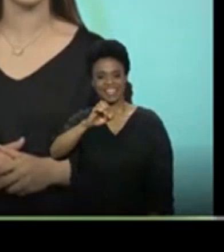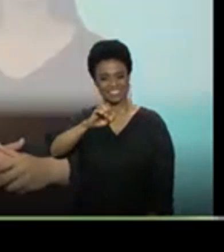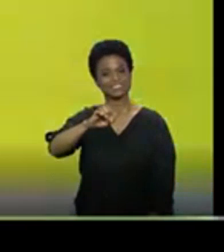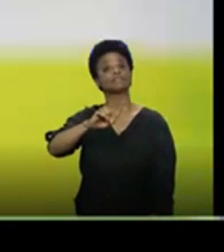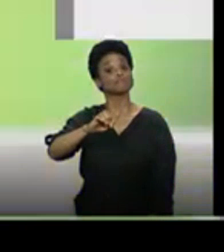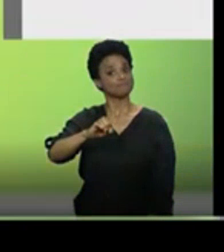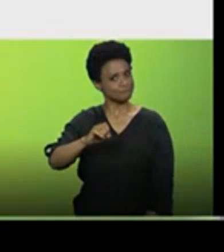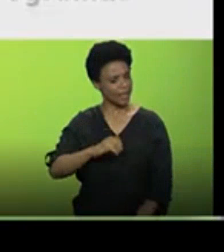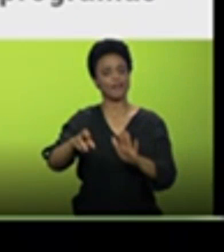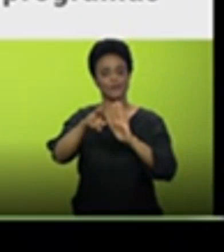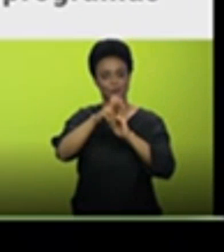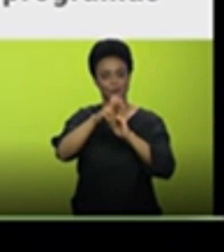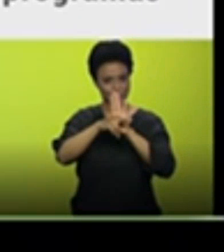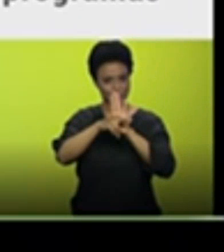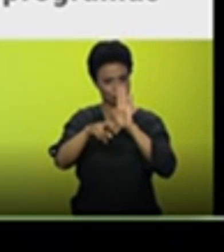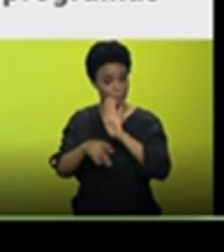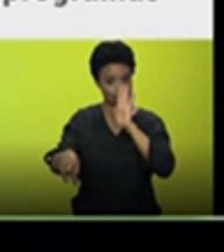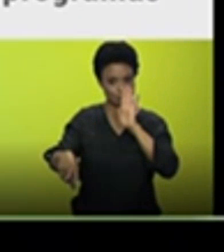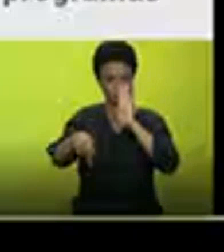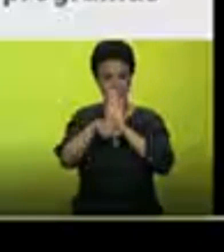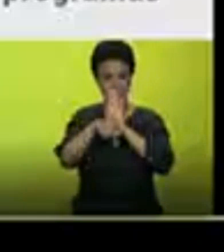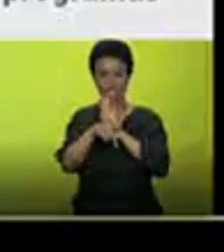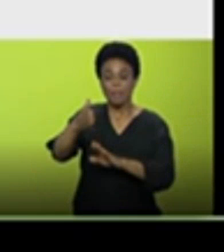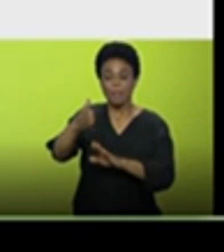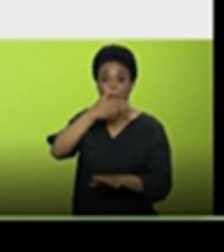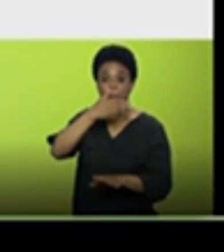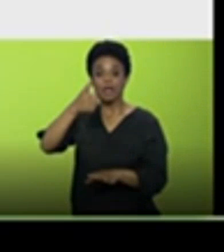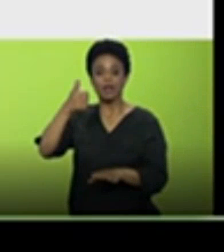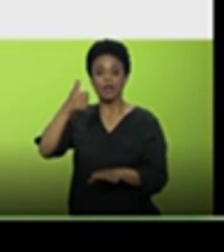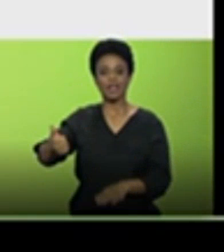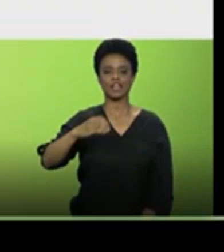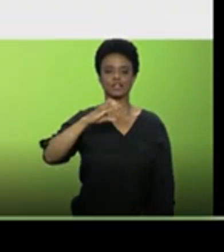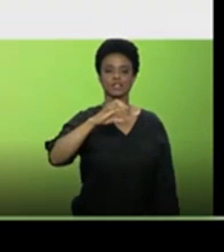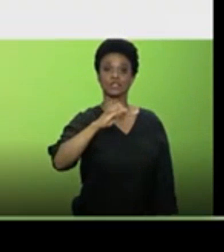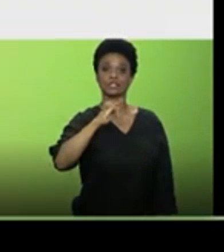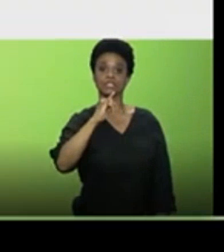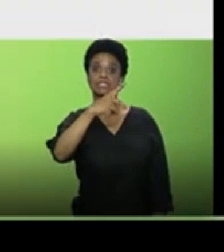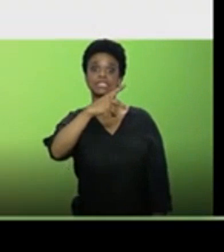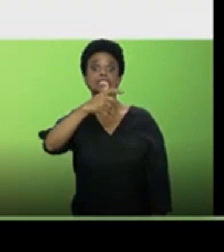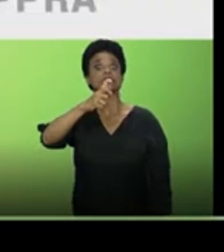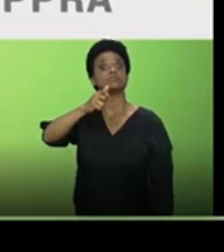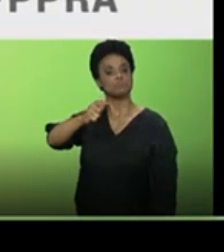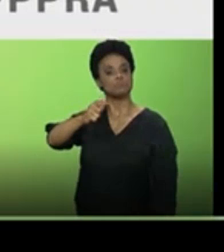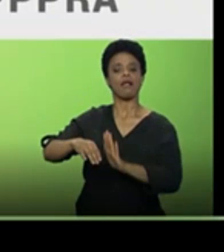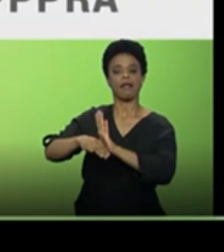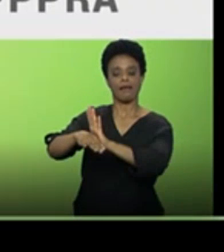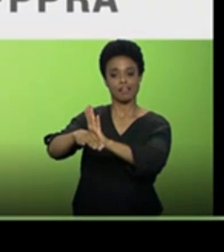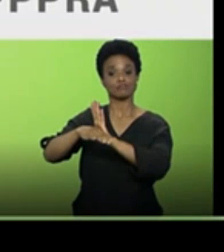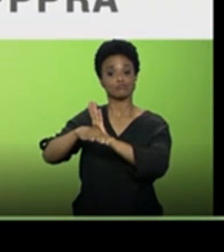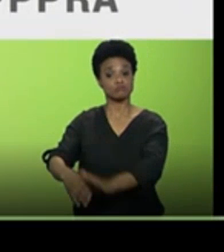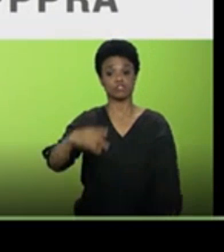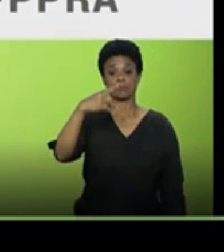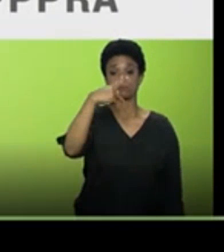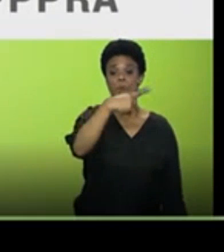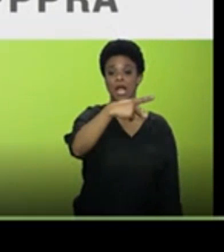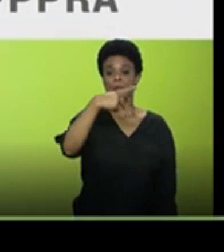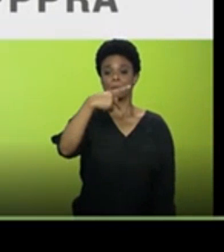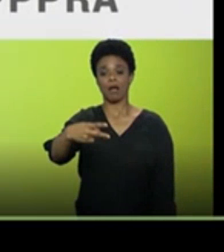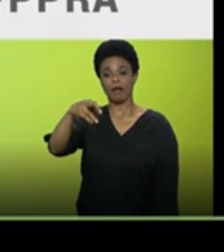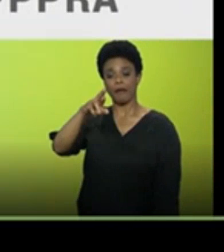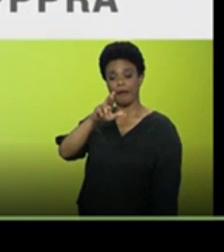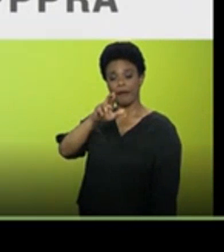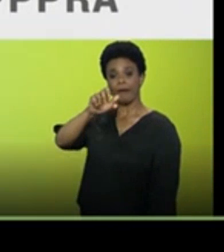Ministério do Trabalho. A implementação de programas como a Comissão Interna de Prevenção de Acidentes, o Programa de Prevenção